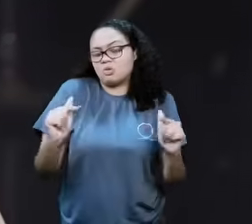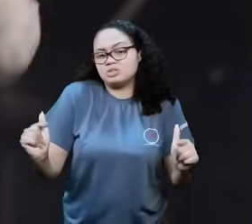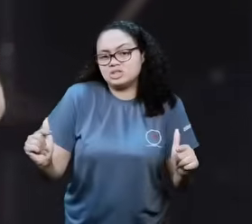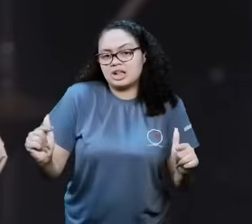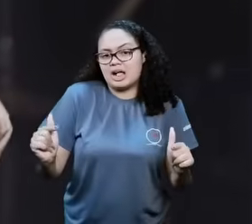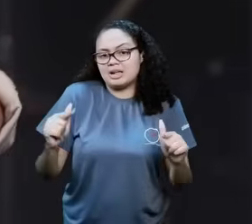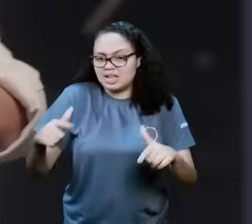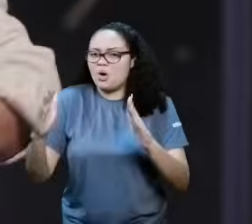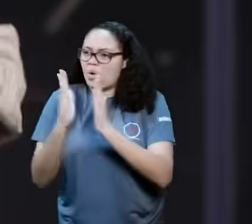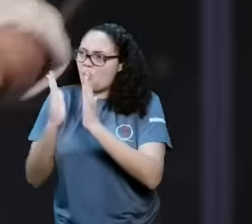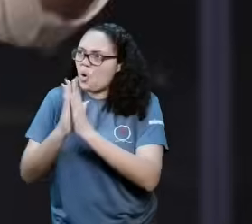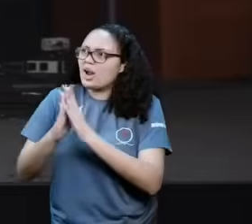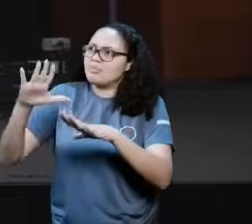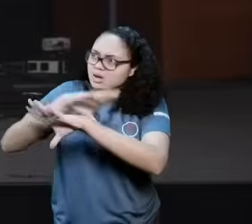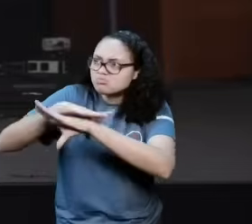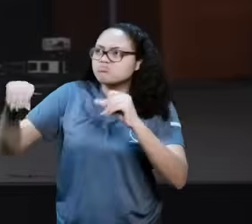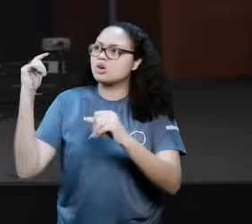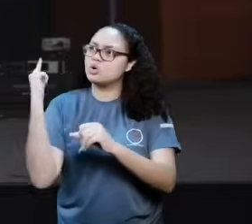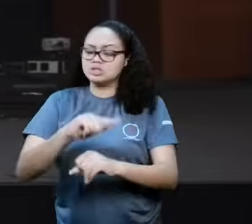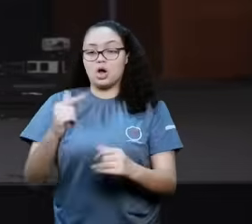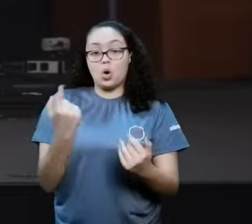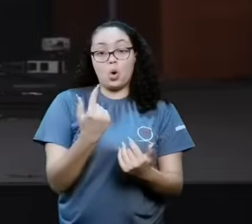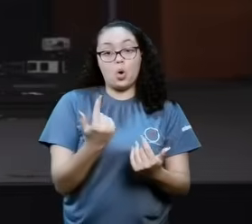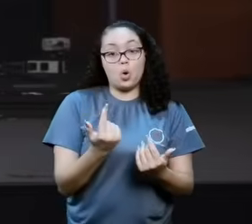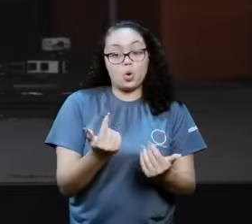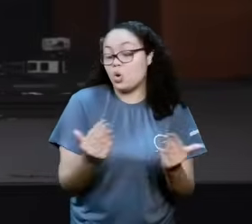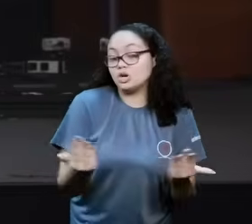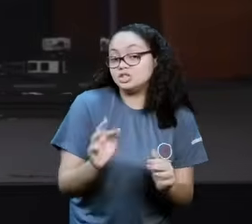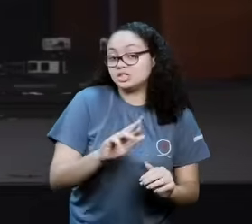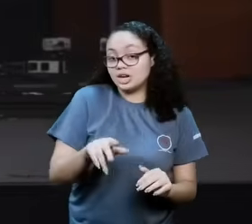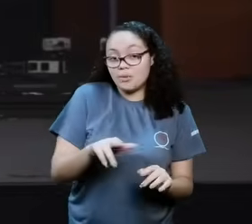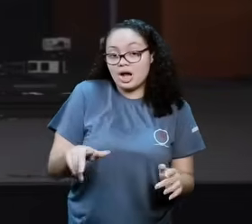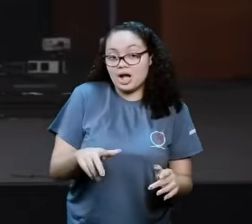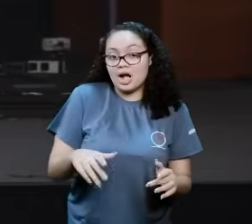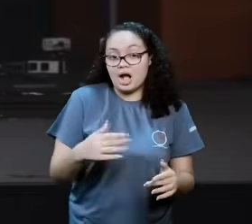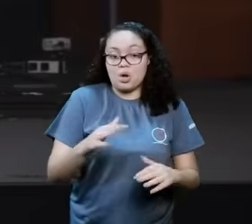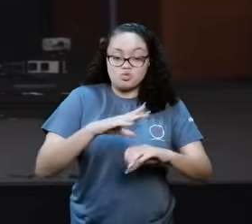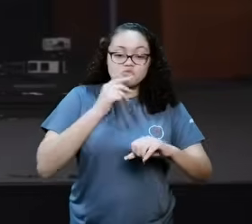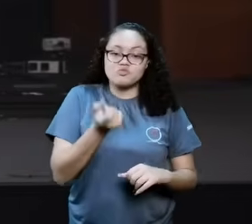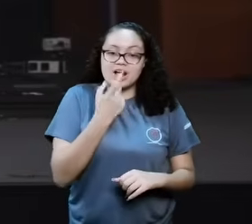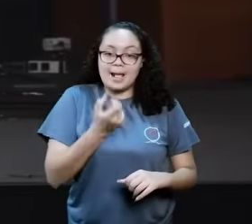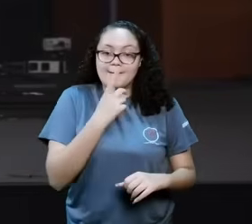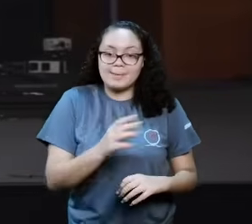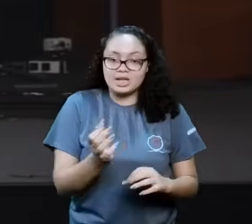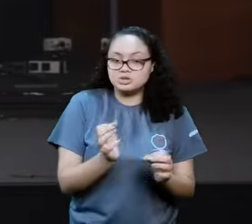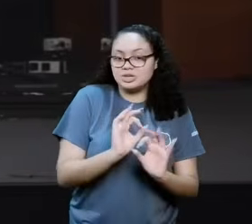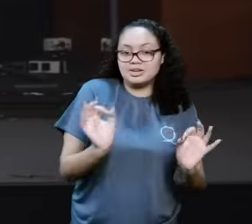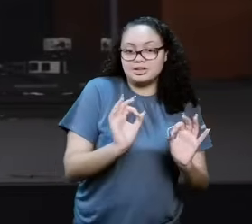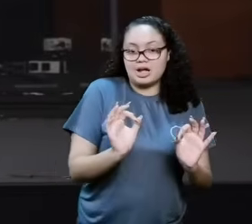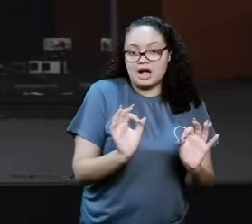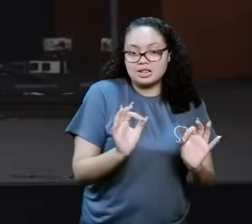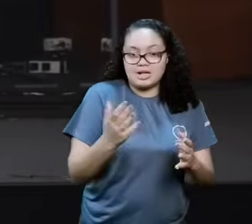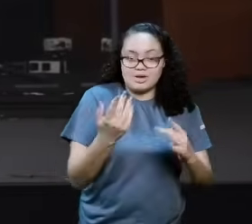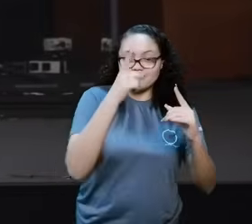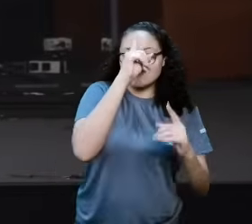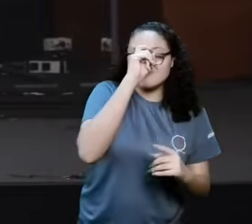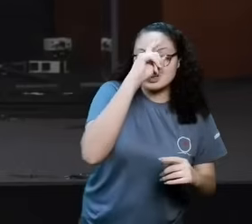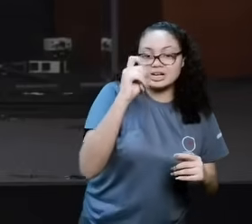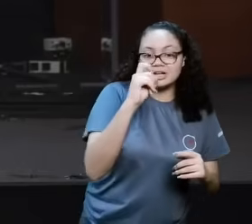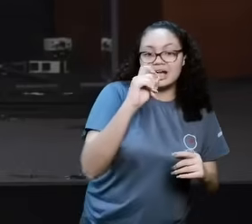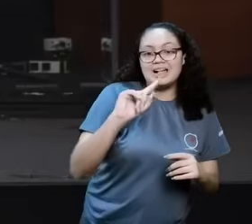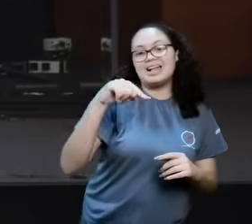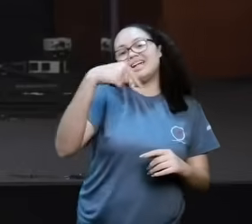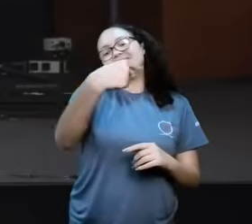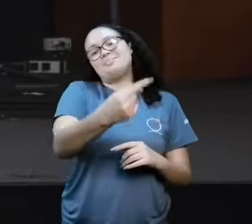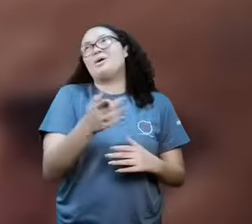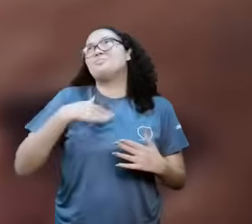então ele tinha que orar para ser curado. Hoje não, hoje tu compra o remédio e toma. Aí se nada funcionar, tu vai para o hospital. Se o médico desenganar, aí você